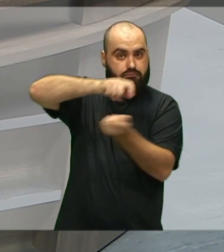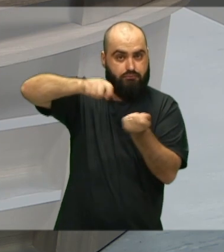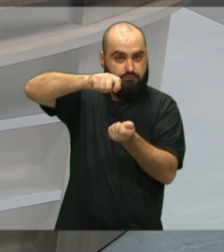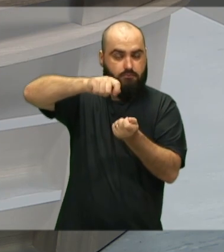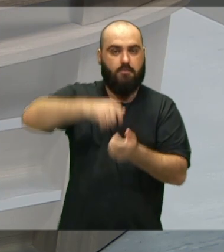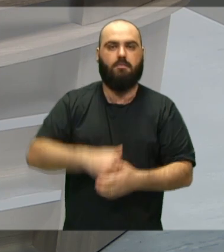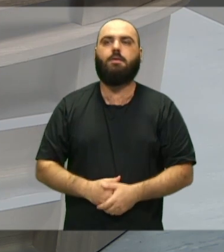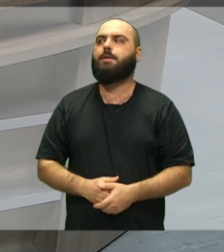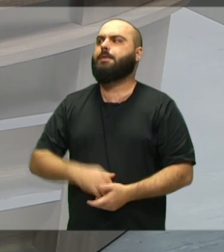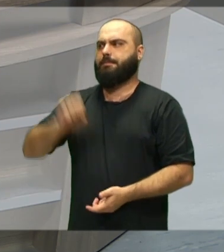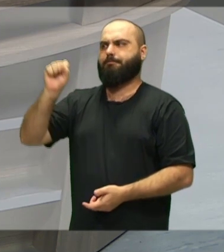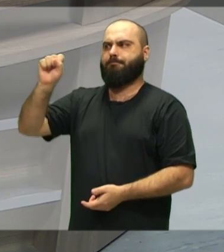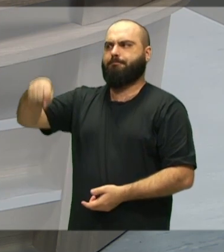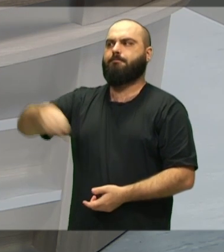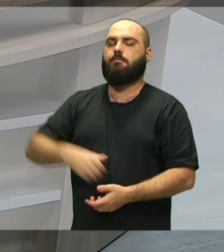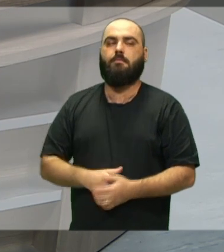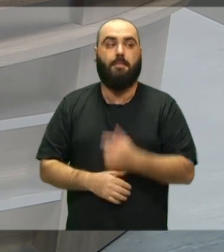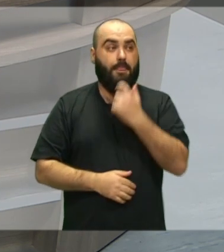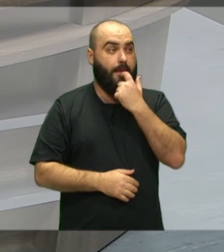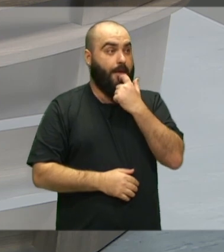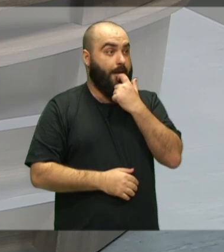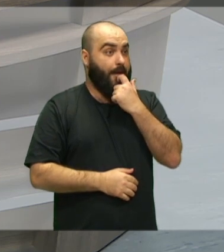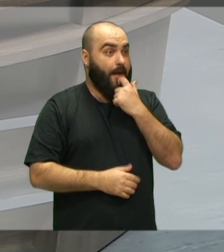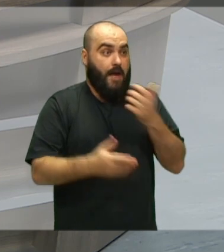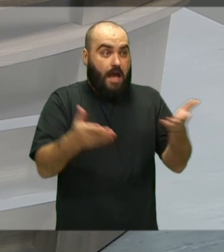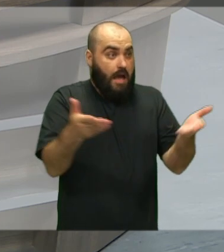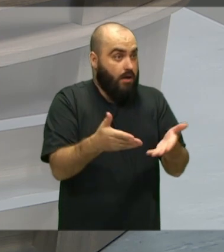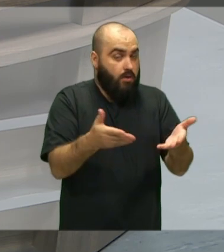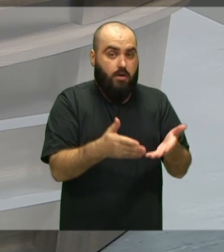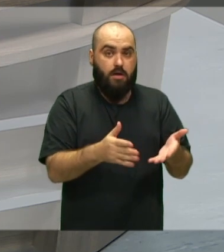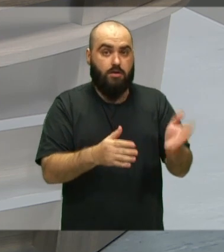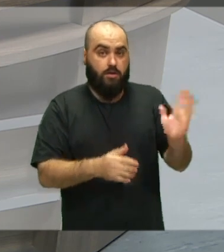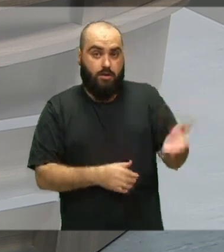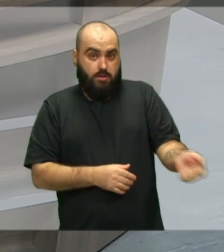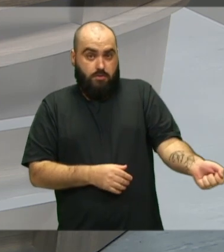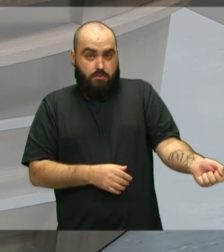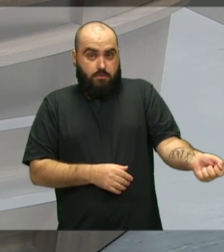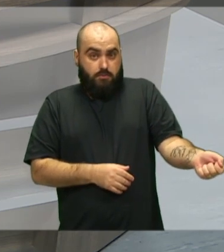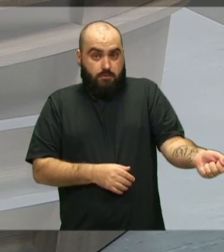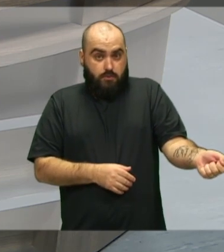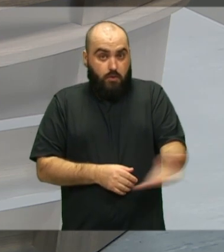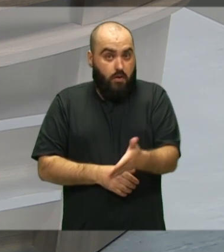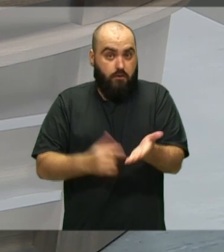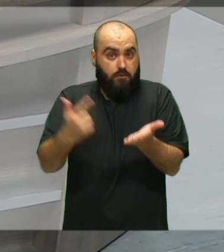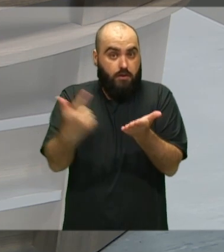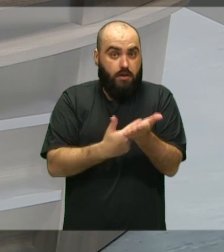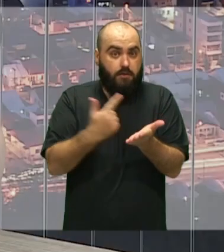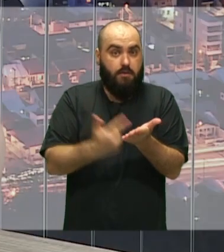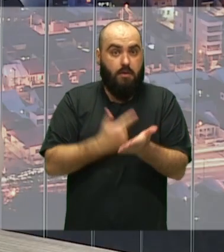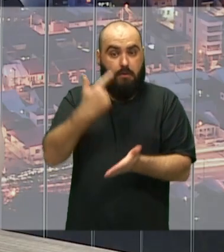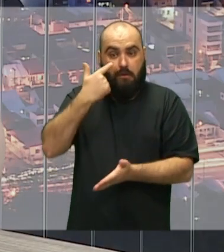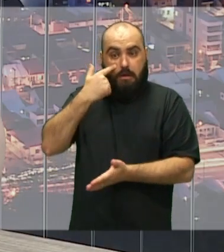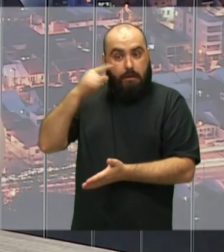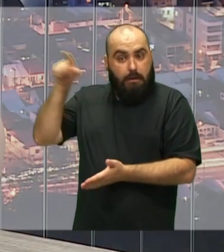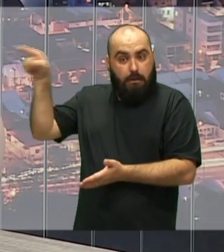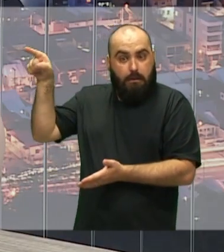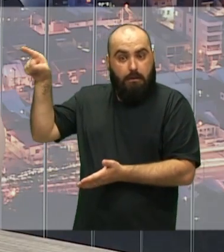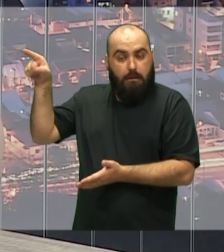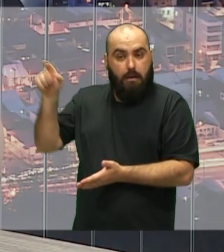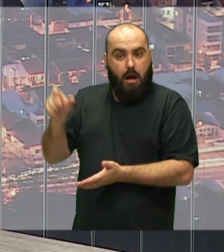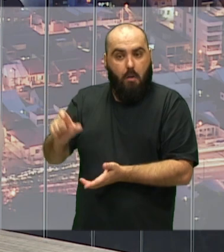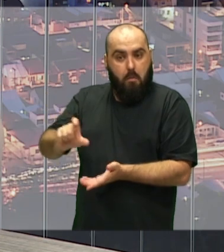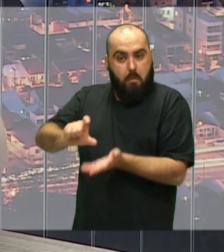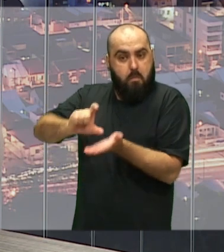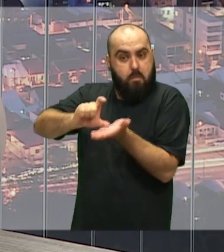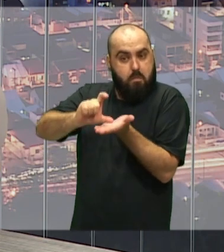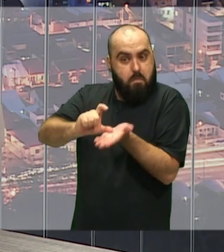Exatamente. Né? E agora já com esse novo livro, ó, o tamanho e o peso disso aqui. E